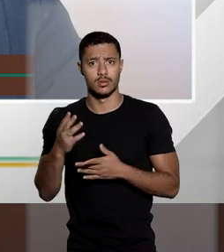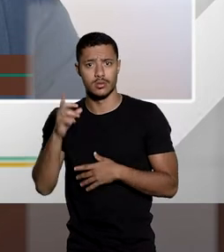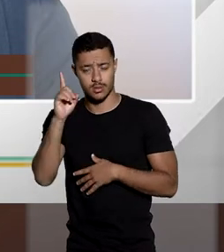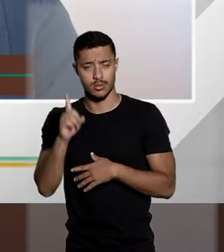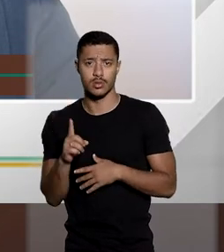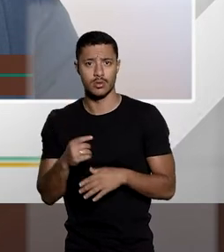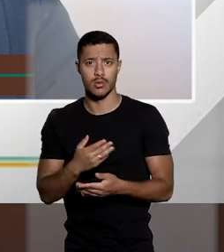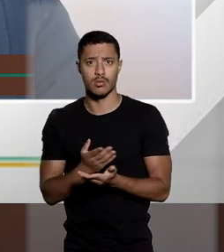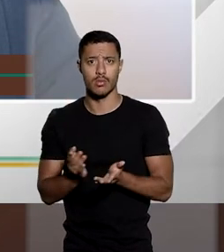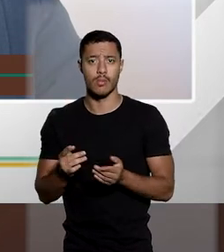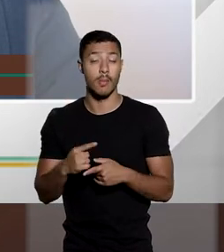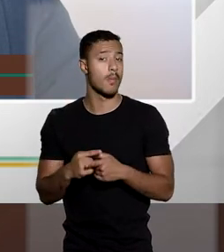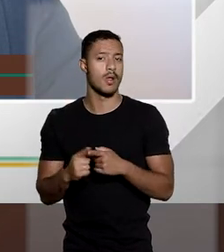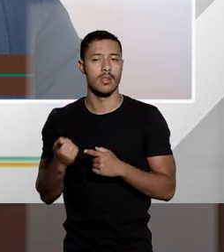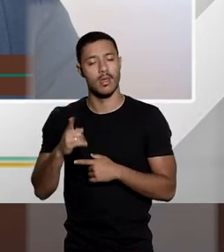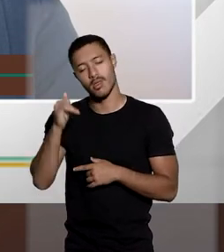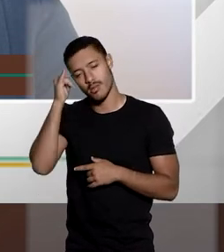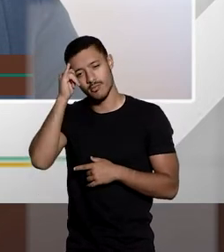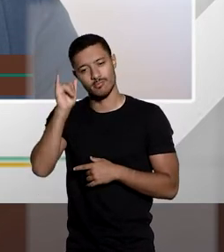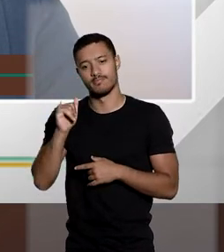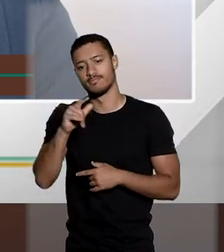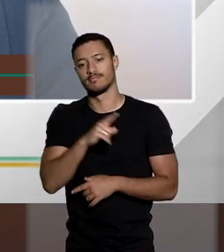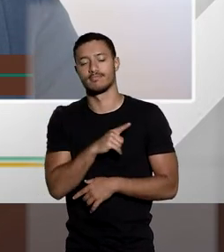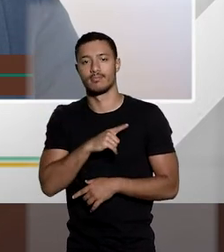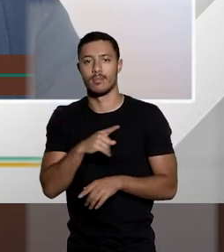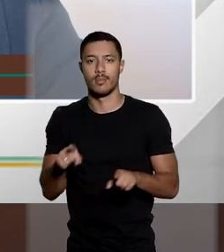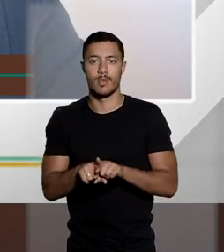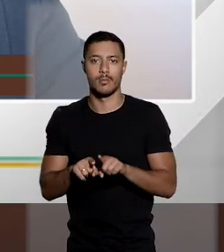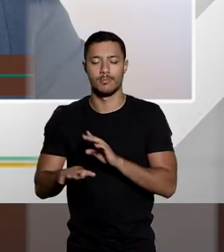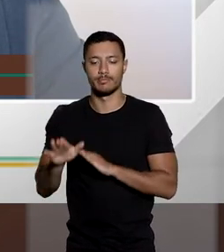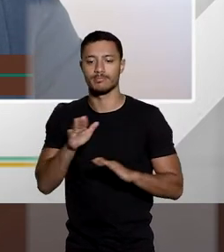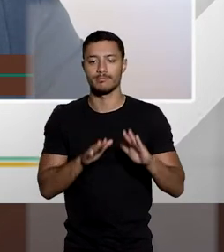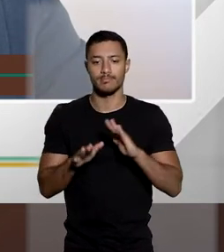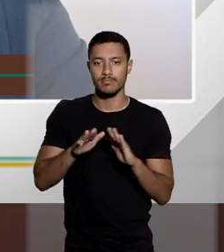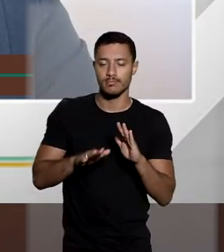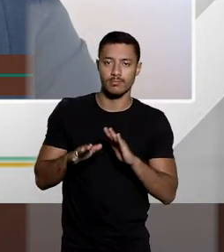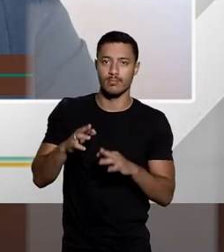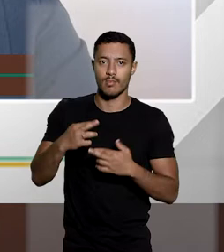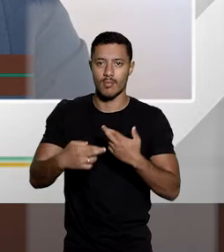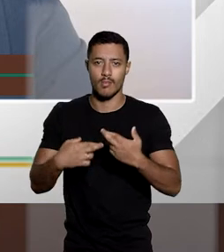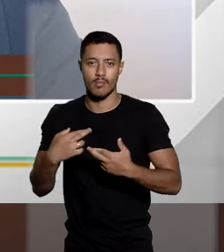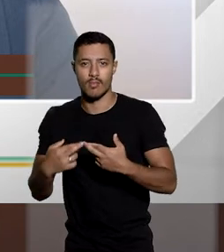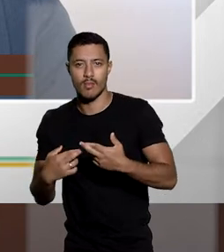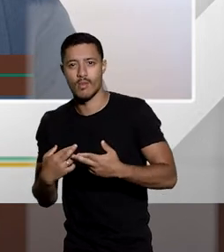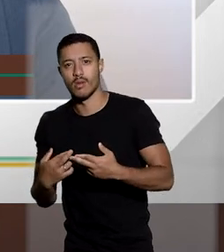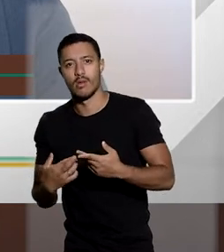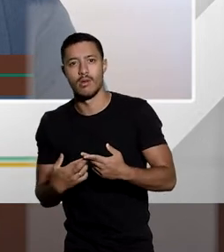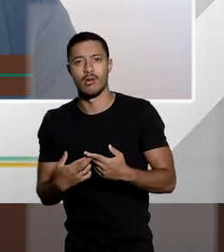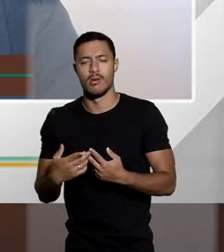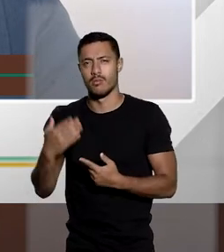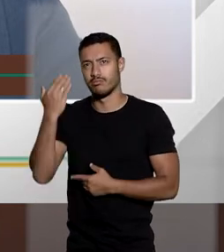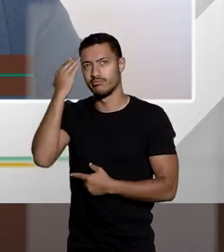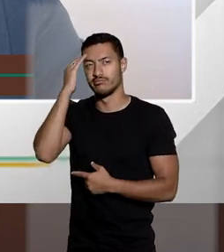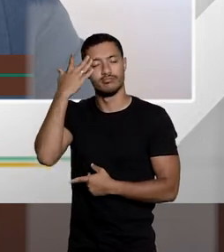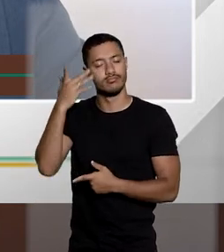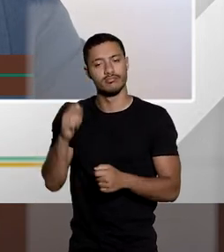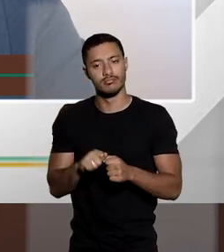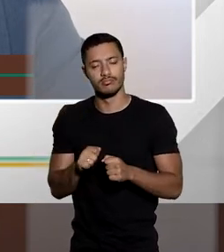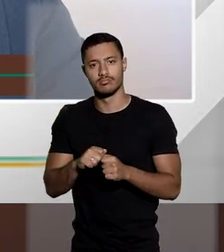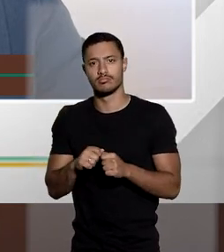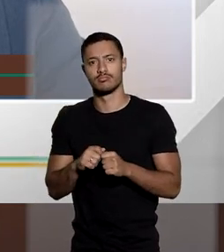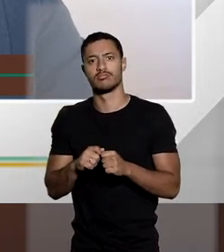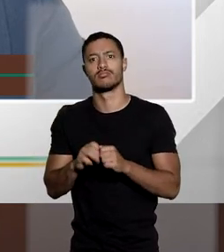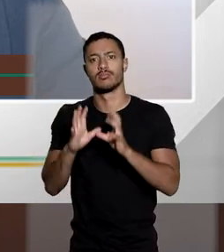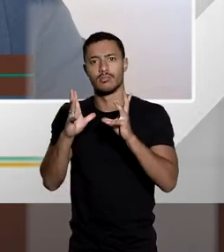direito público. Mas nada impede que haja também amparo em relação as interpretações que são feitas na